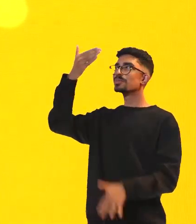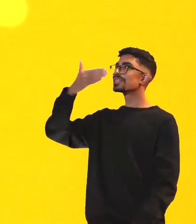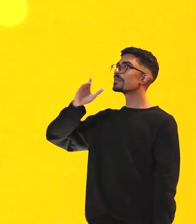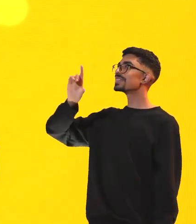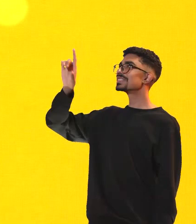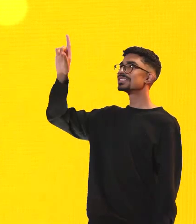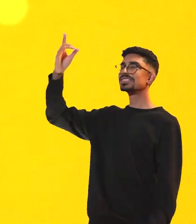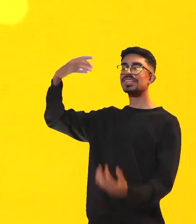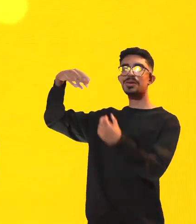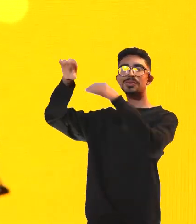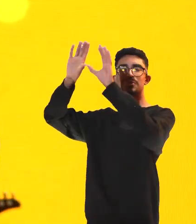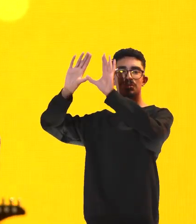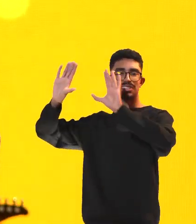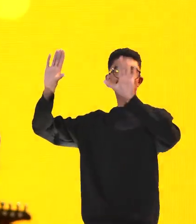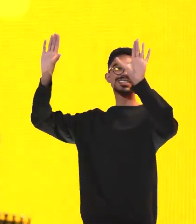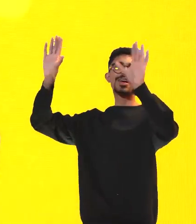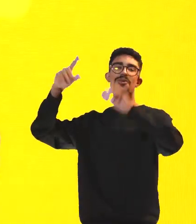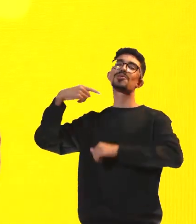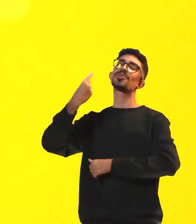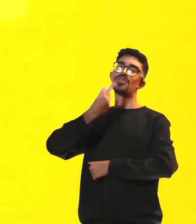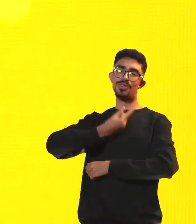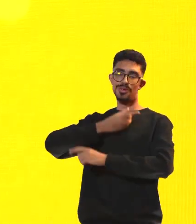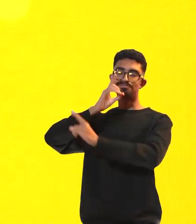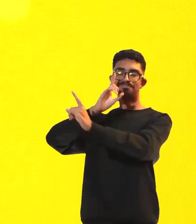encontrar. E como que a gente junta?